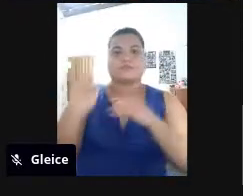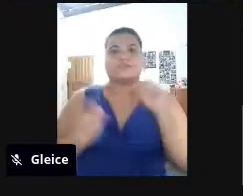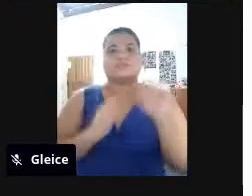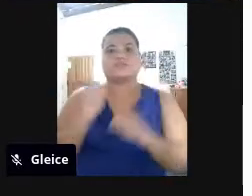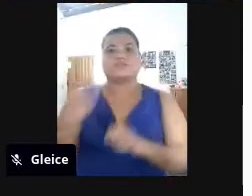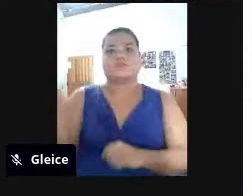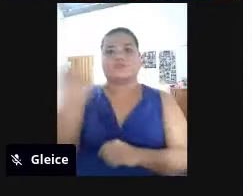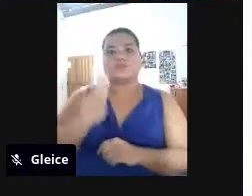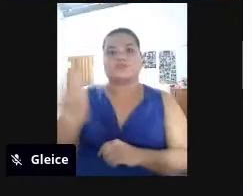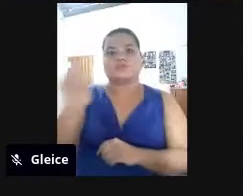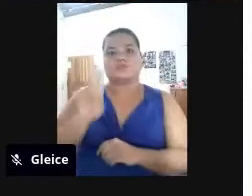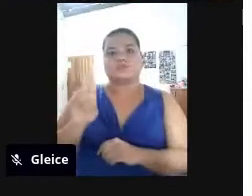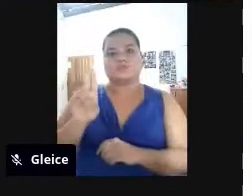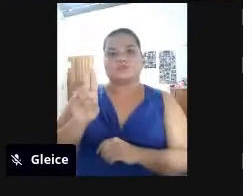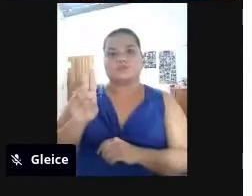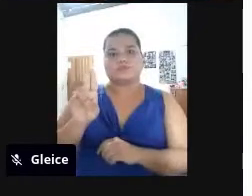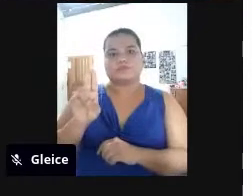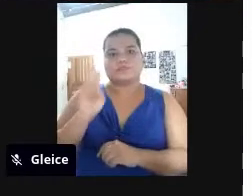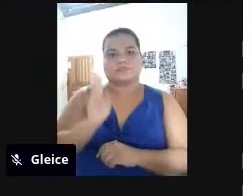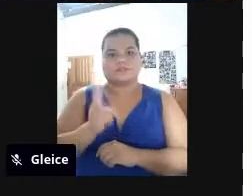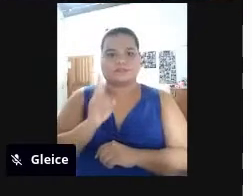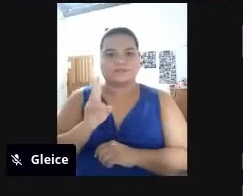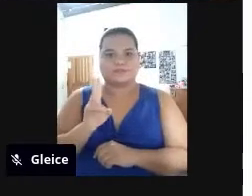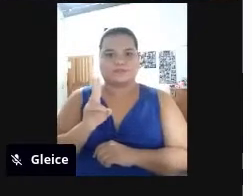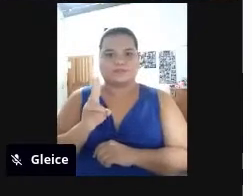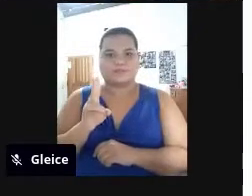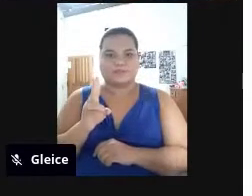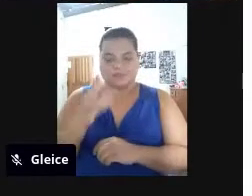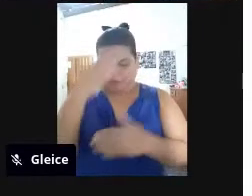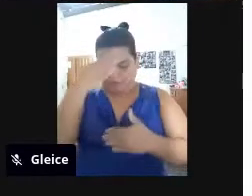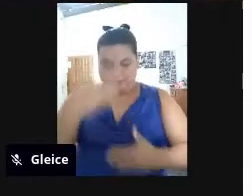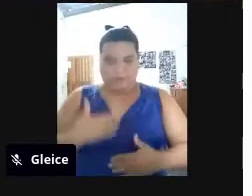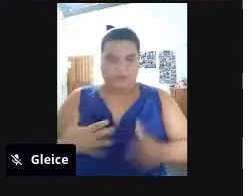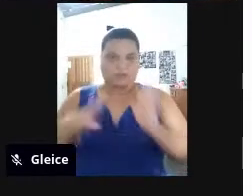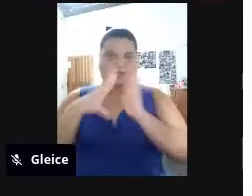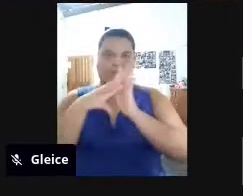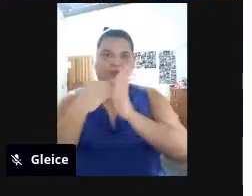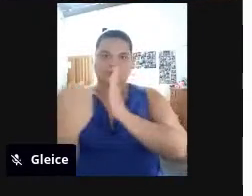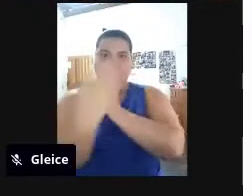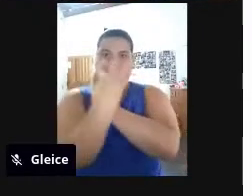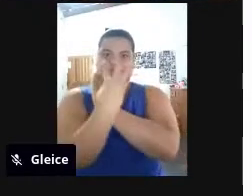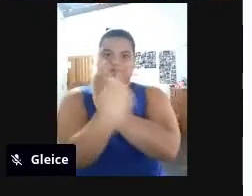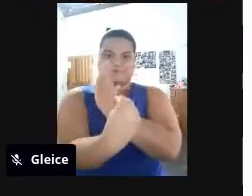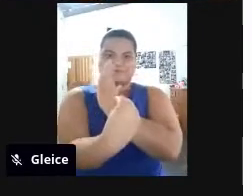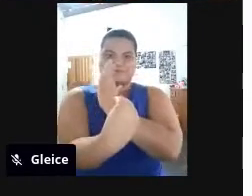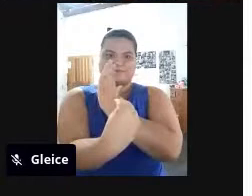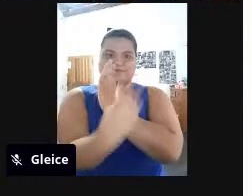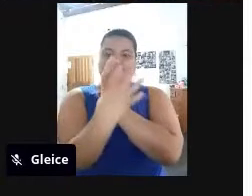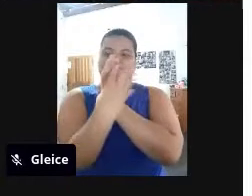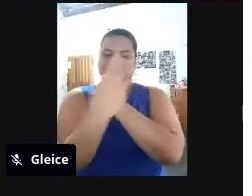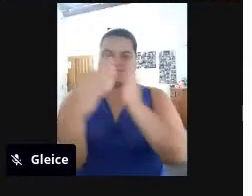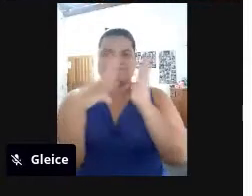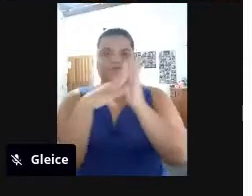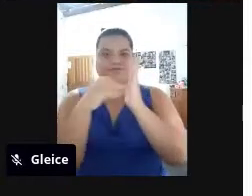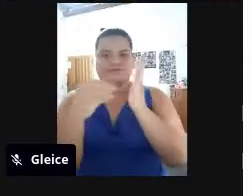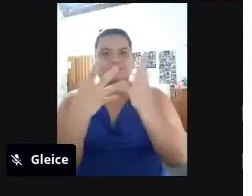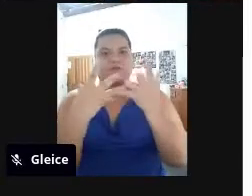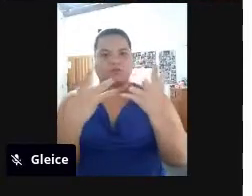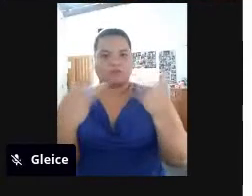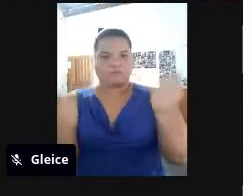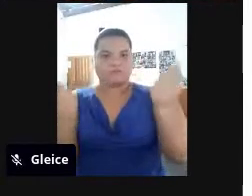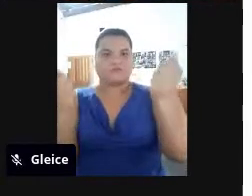estoque de carboidrato que está no músculo, que é o glicogênio muscular. Então, se eu quero priorizar um bom desempenho do